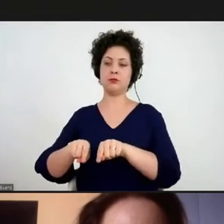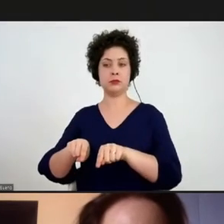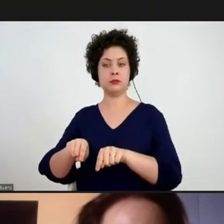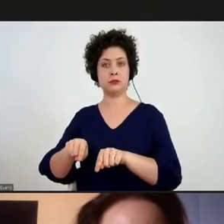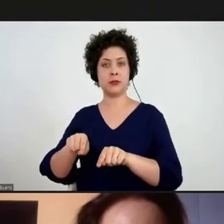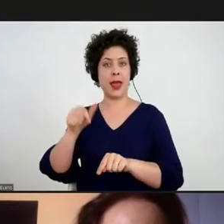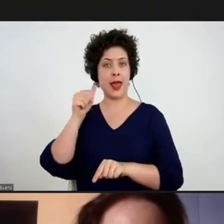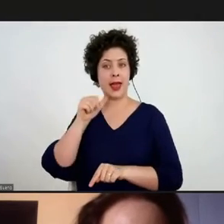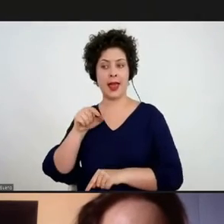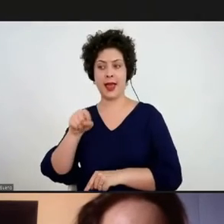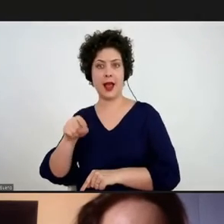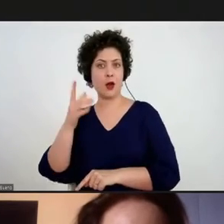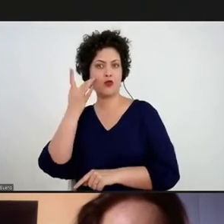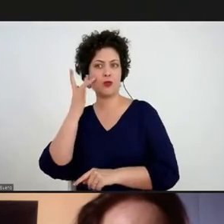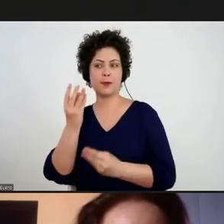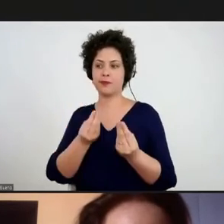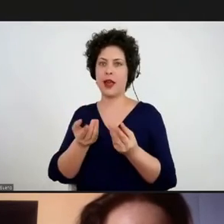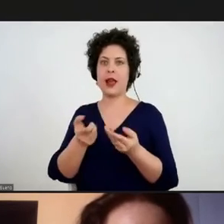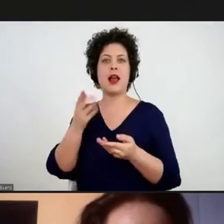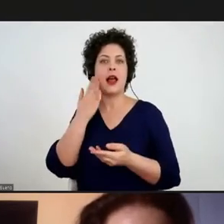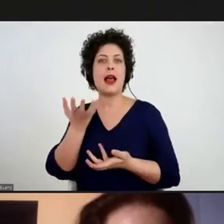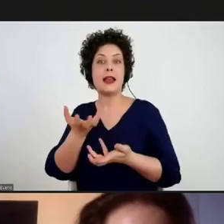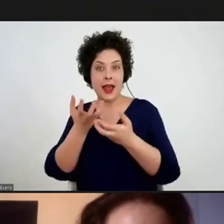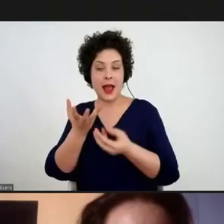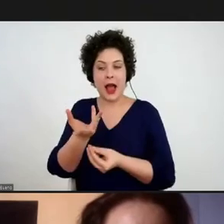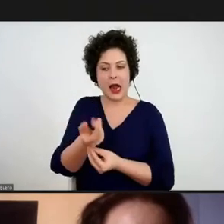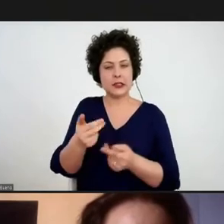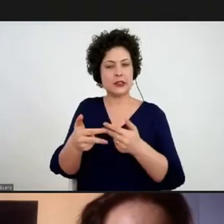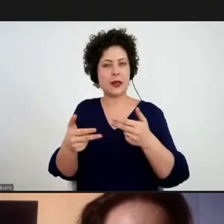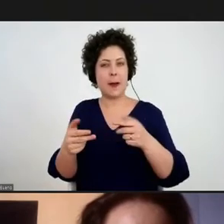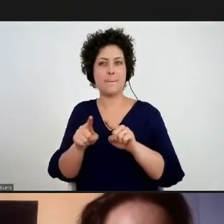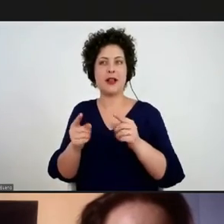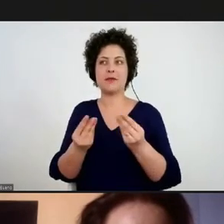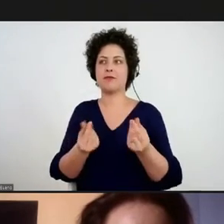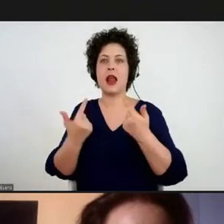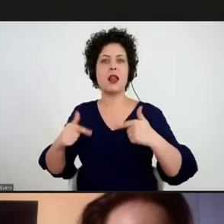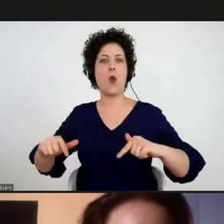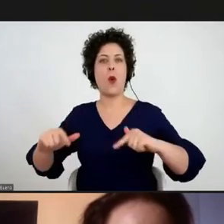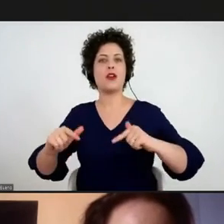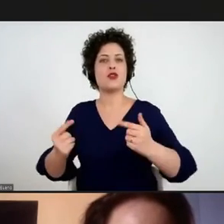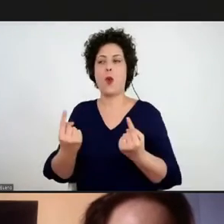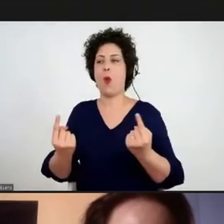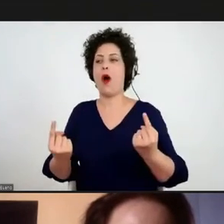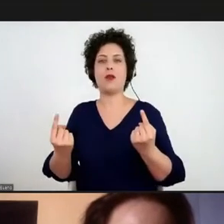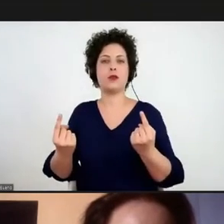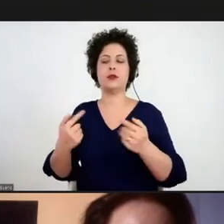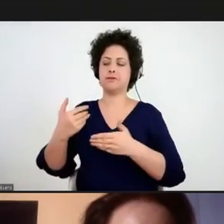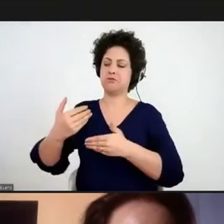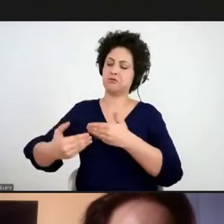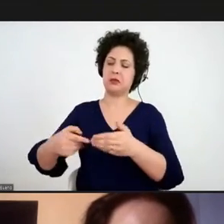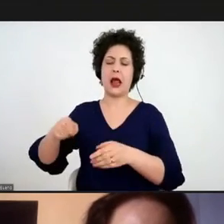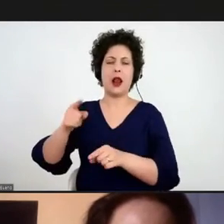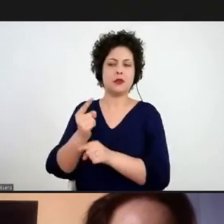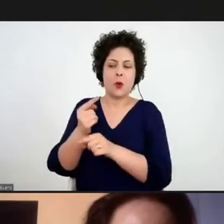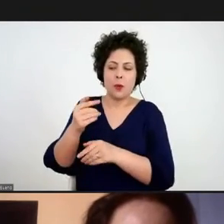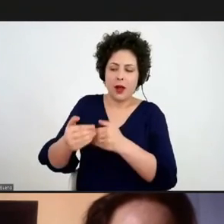ela sabia que ela queria artes, mas ela não sabia qual linguagem. Então, foi no processo de